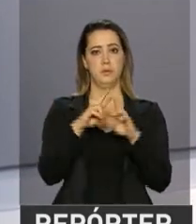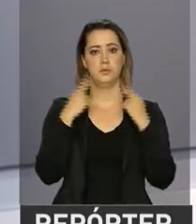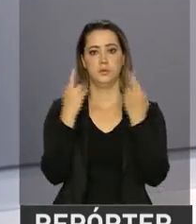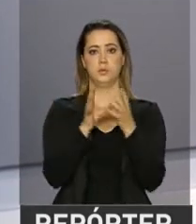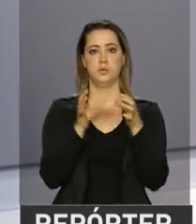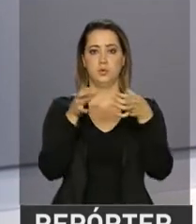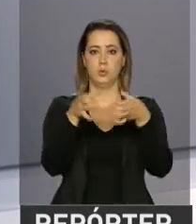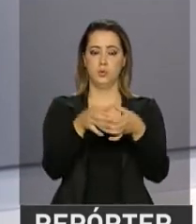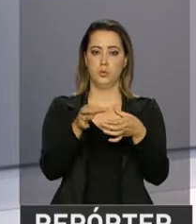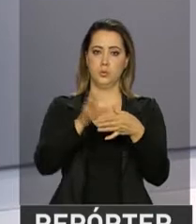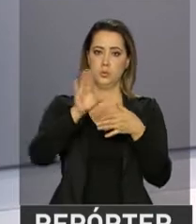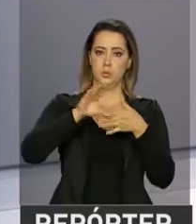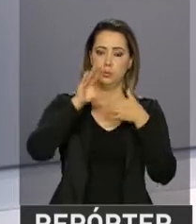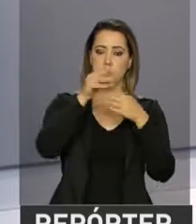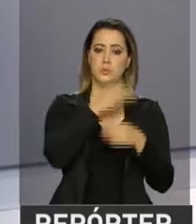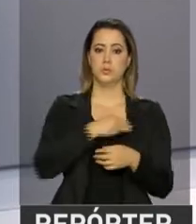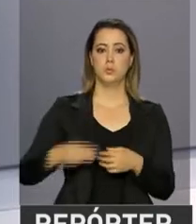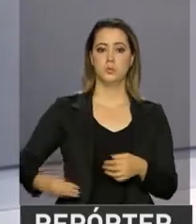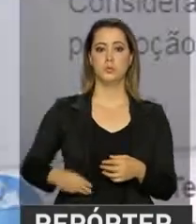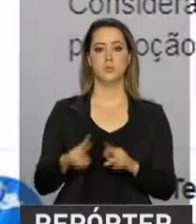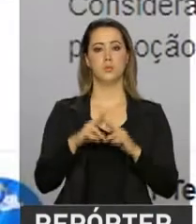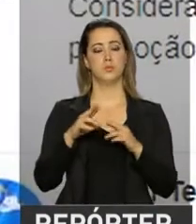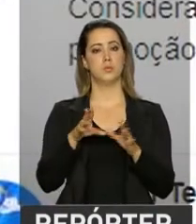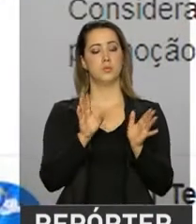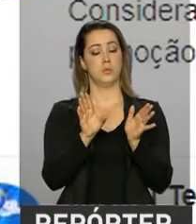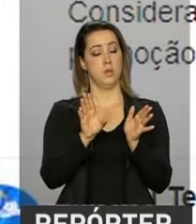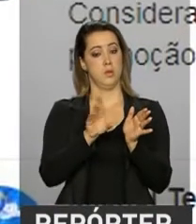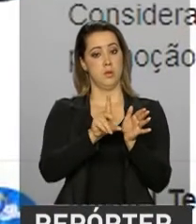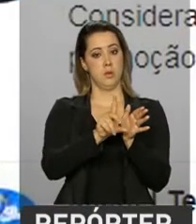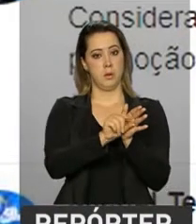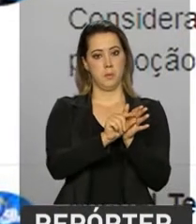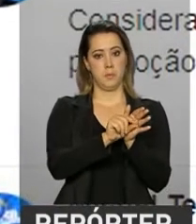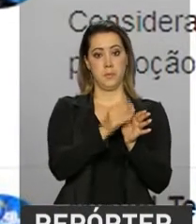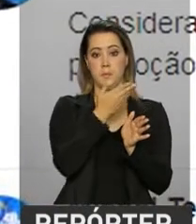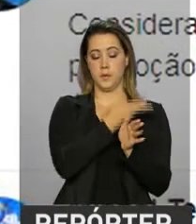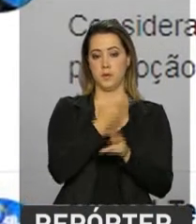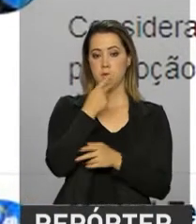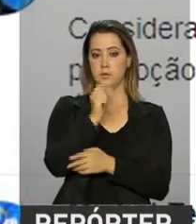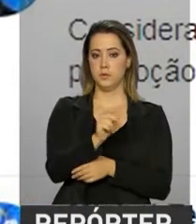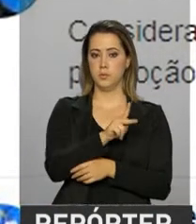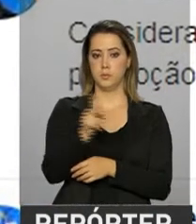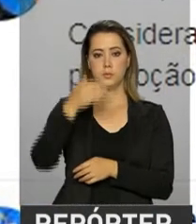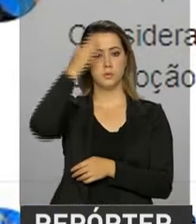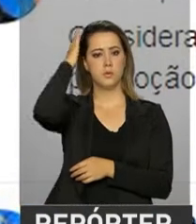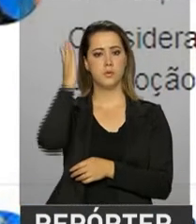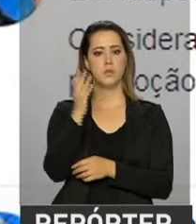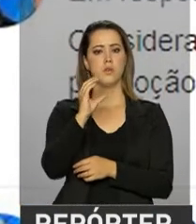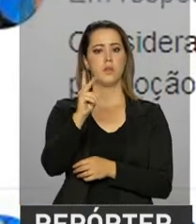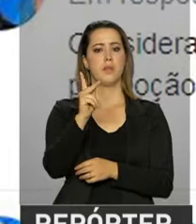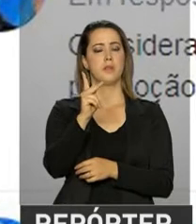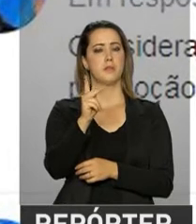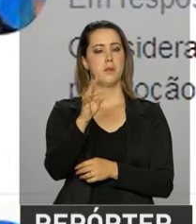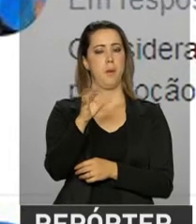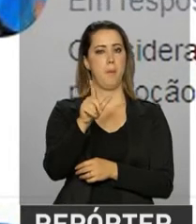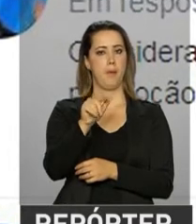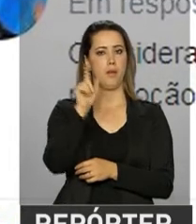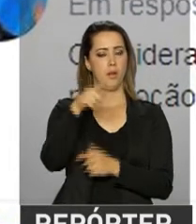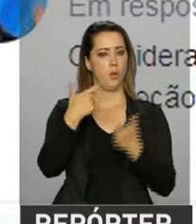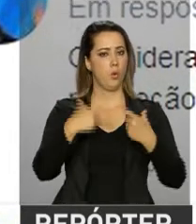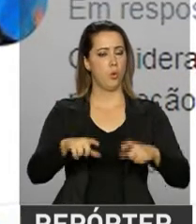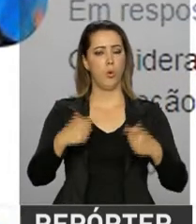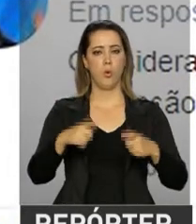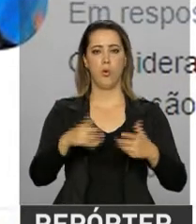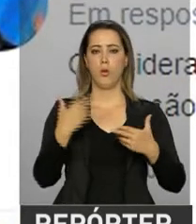de ministros em uma rede social o presidente michel temer disse que a cplp é um espaço natural de cooperação